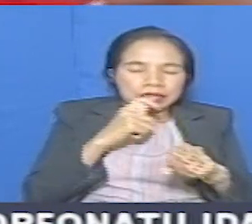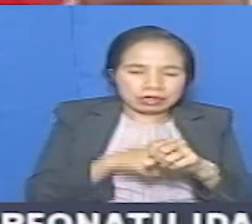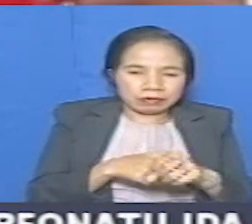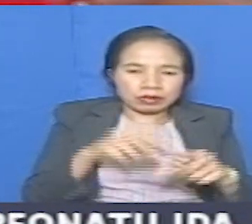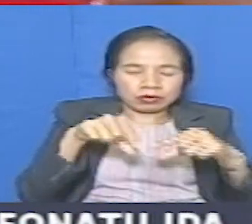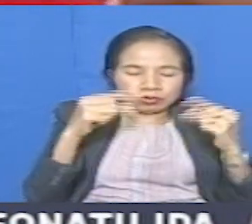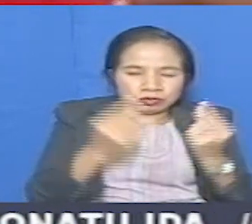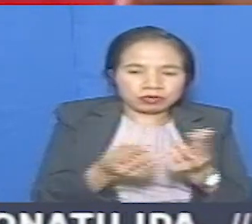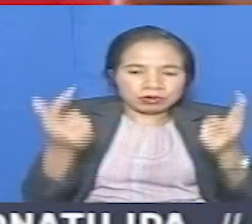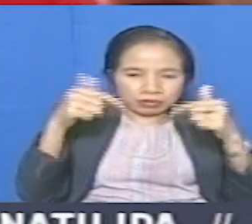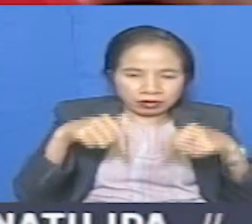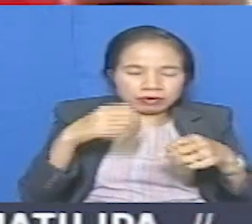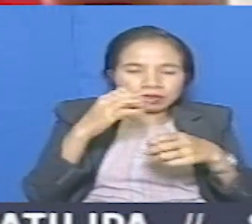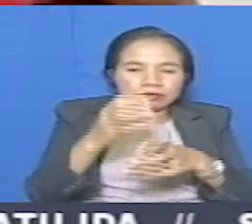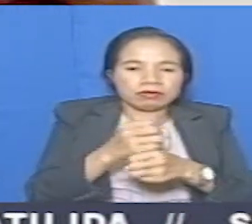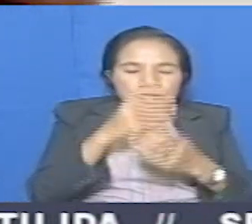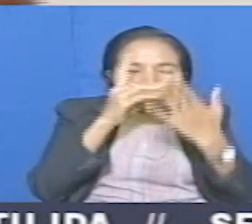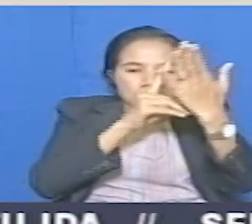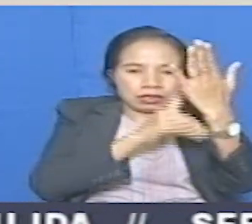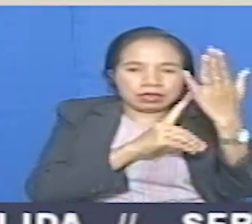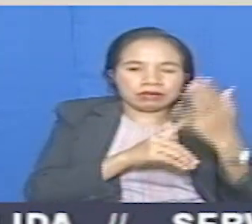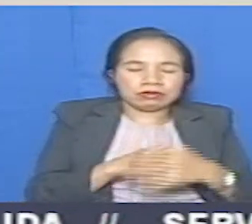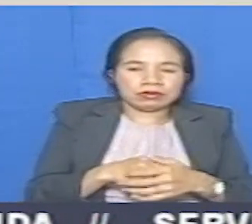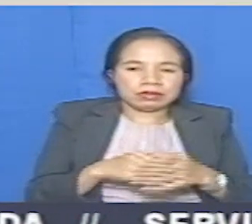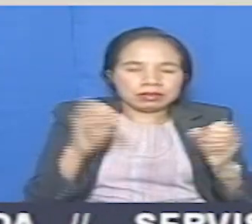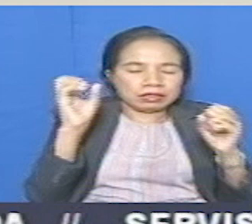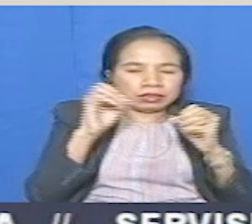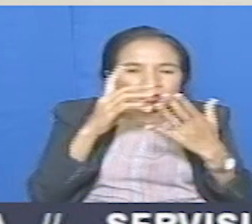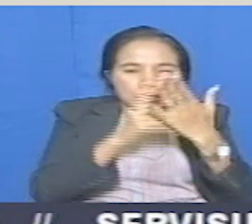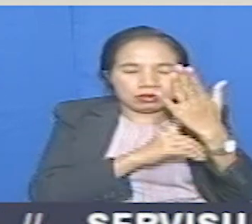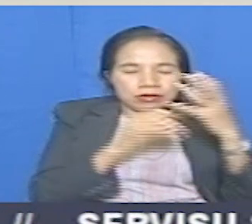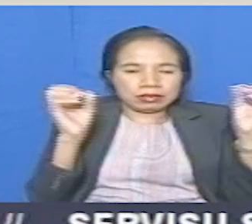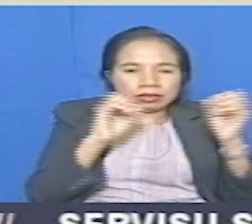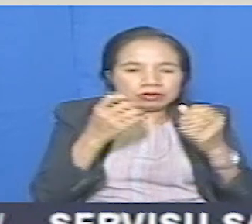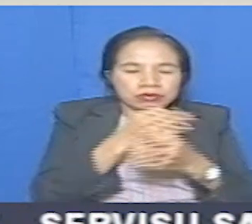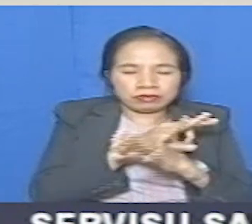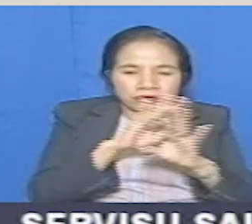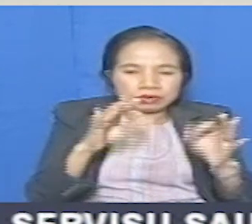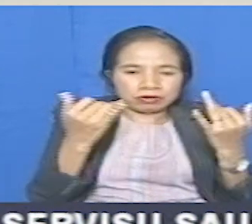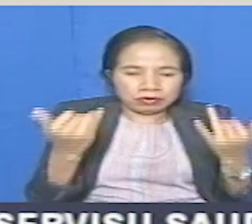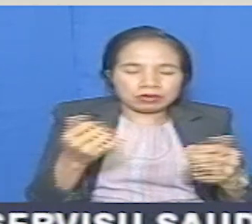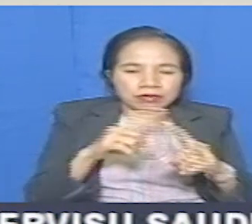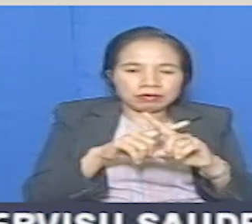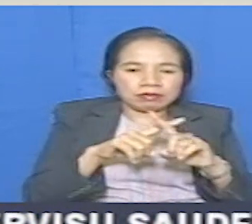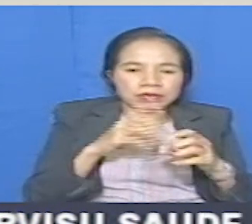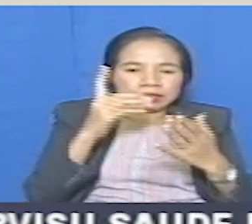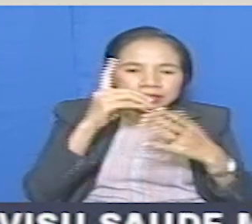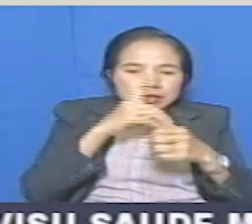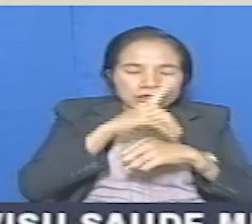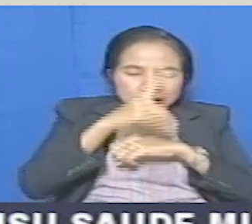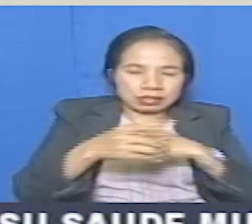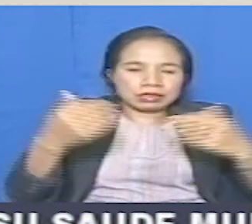foti dados. Dados si dene laos coletivo, laos roto ene, desastre laos roto o ene, desastre sem